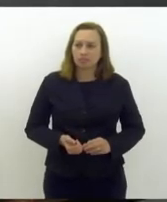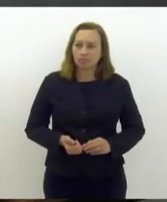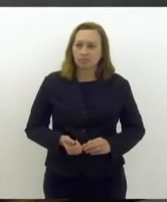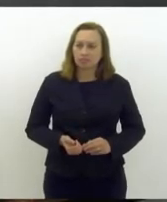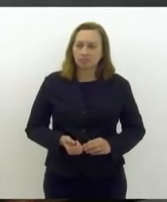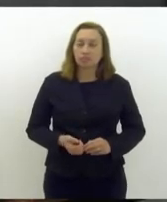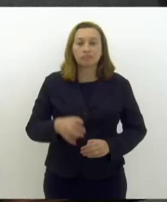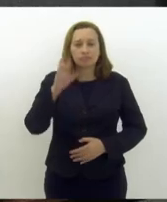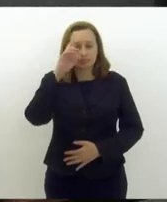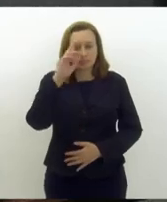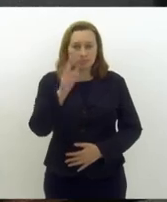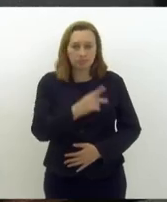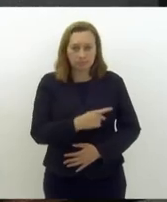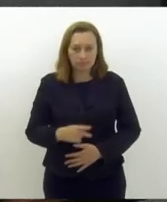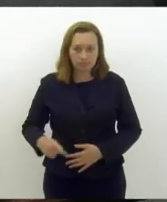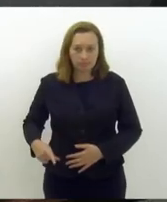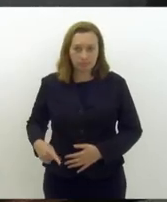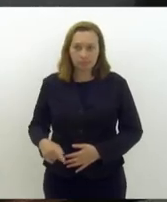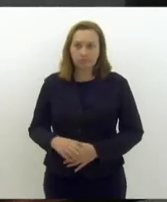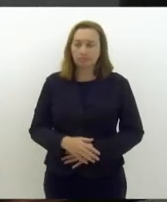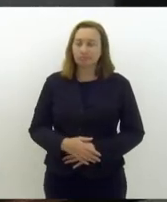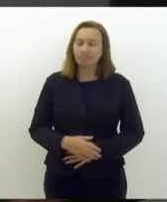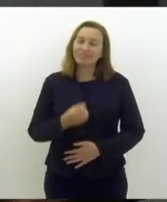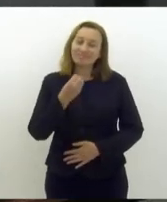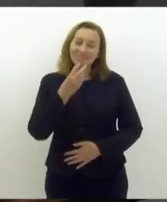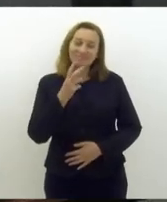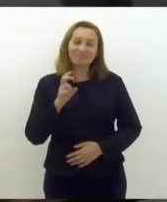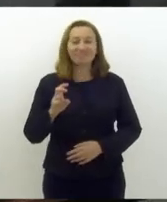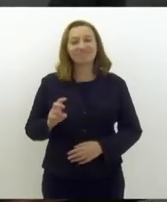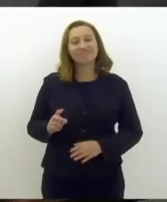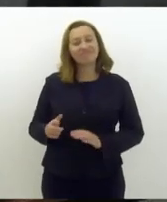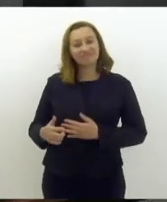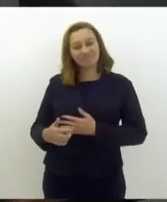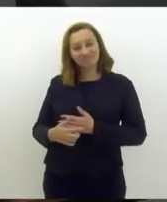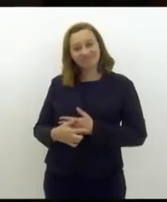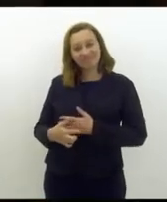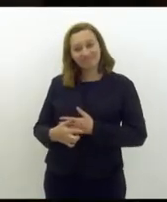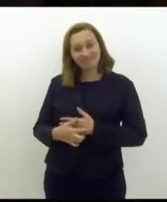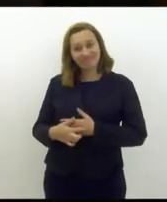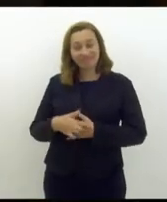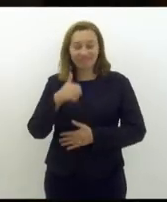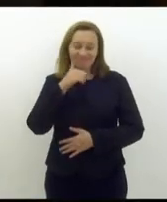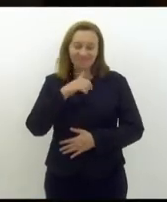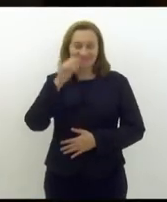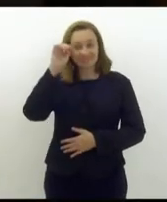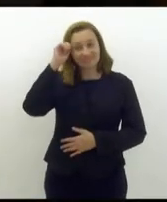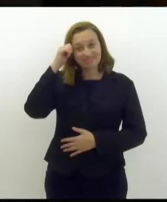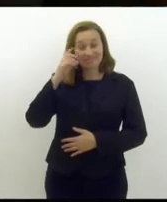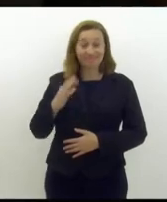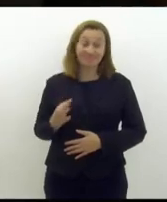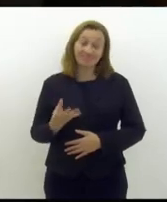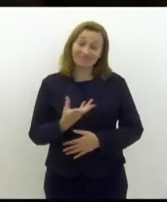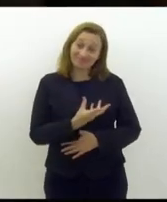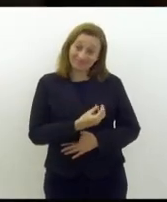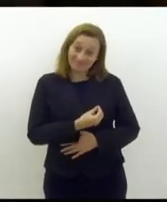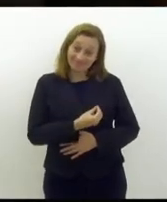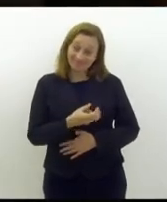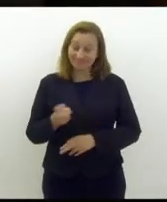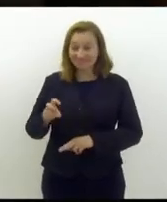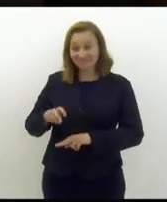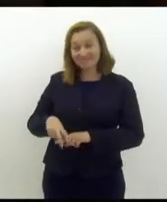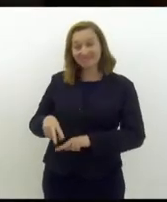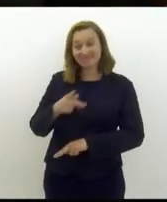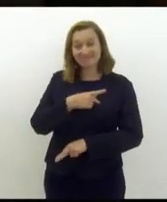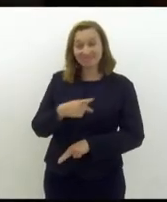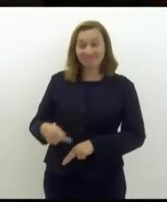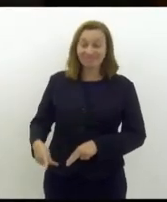senhora presidenta lhe cai muito bem esse papel uma mulher negra trans presidindo aí